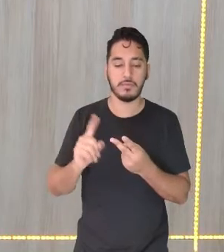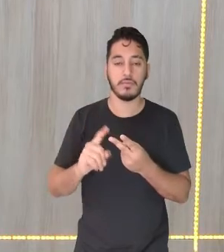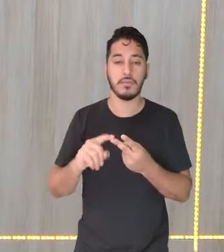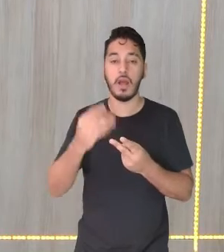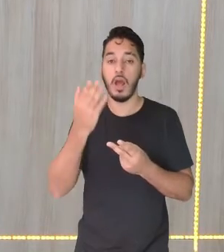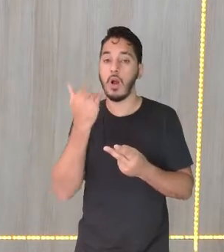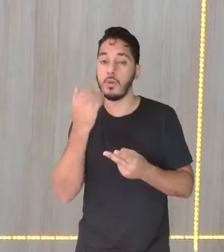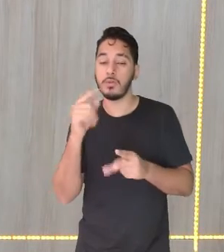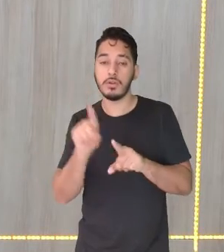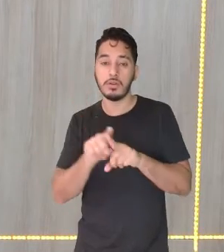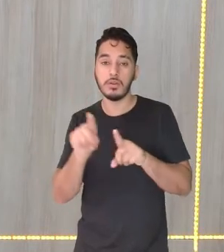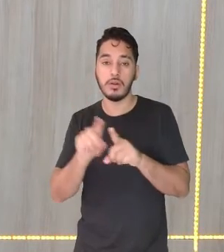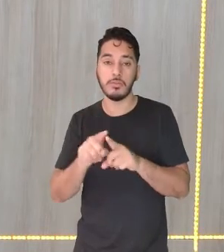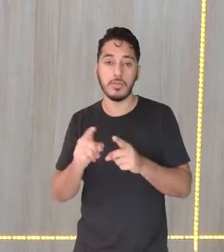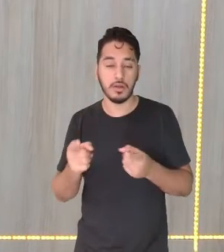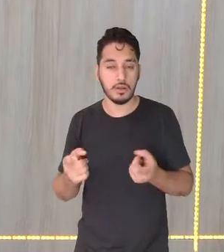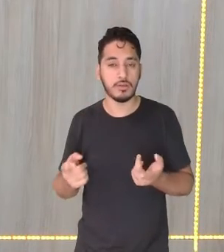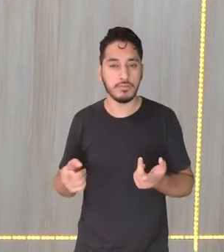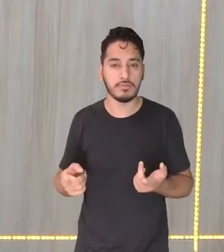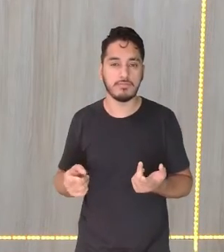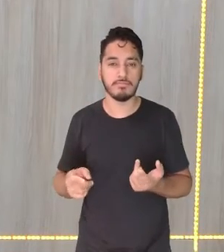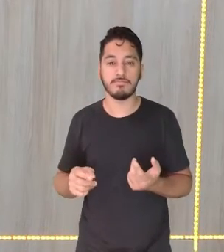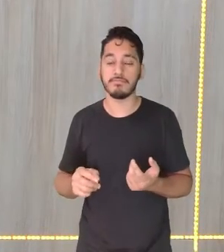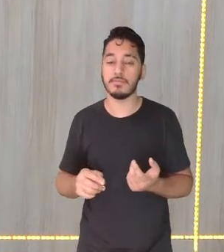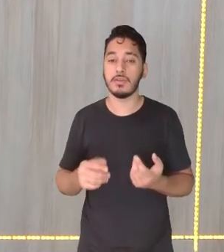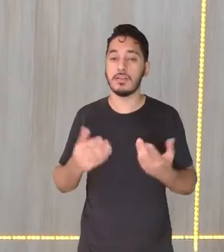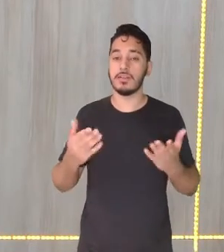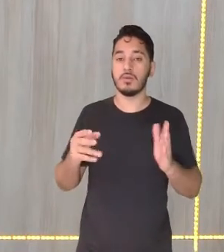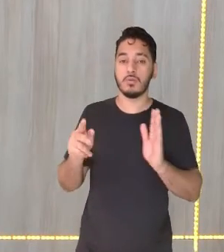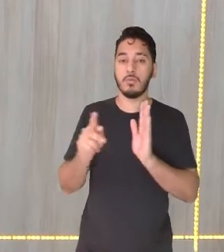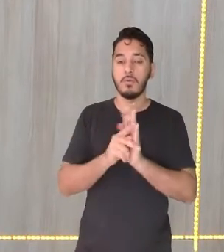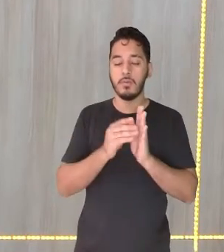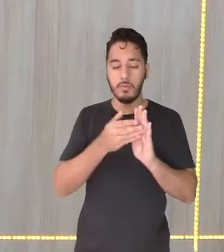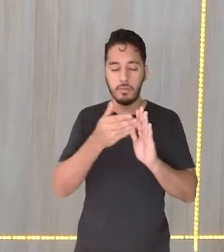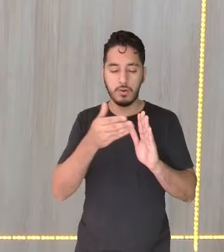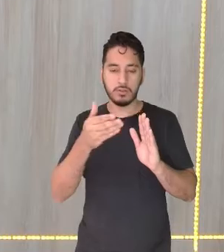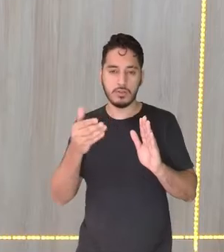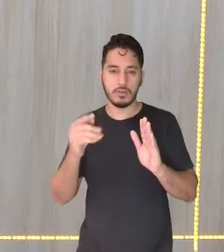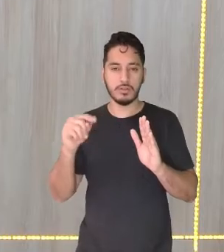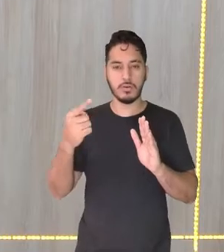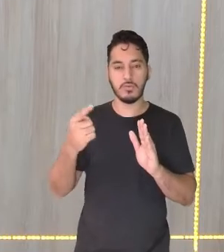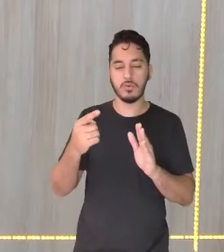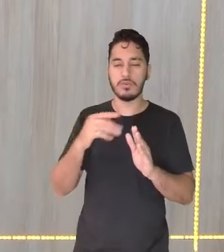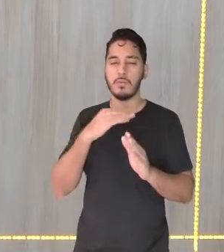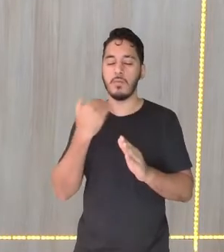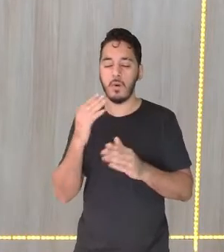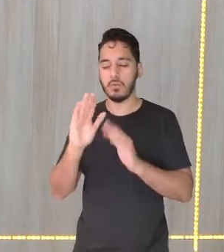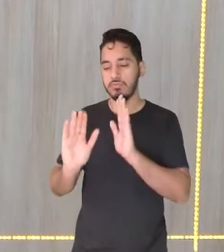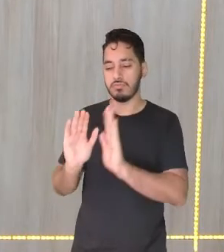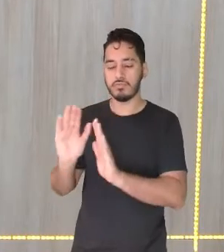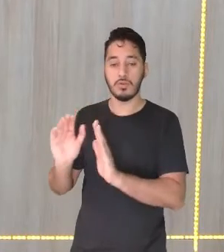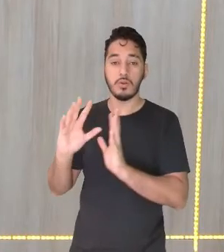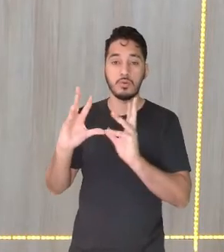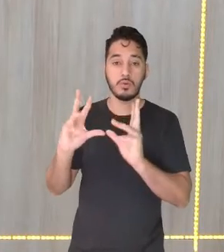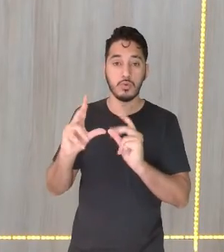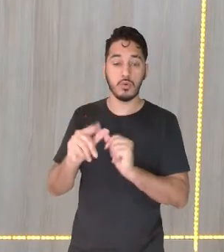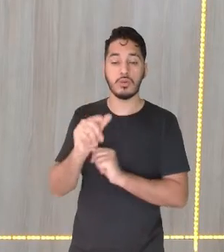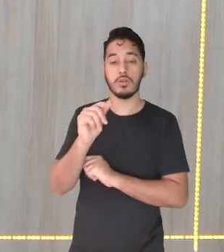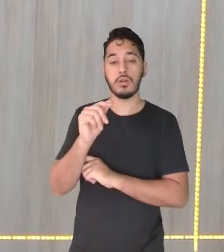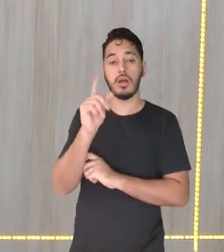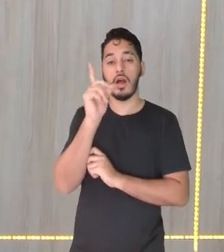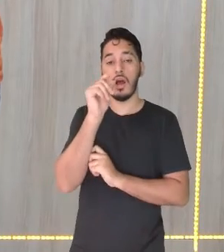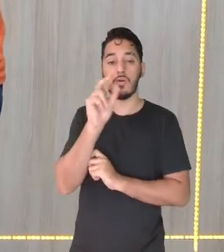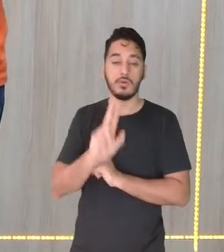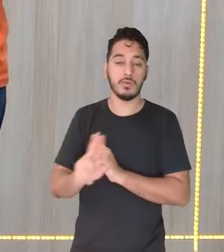animal, que ele usa para beber, né? Então, no próprio processo ali, depois do abate, enfim, toda a água que é